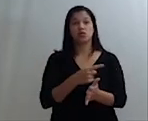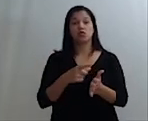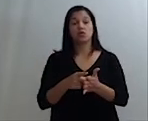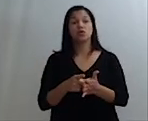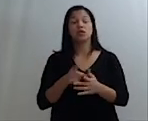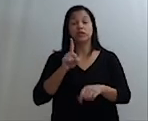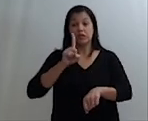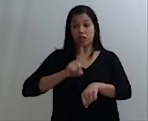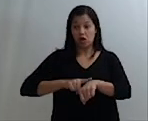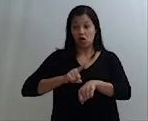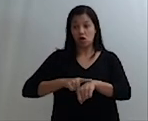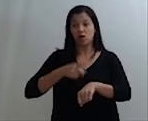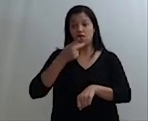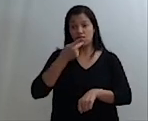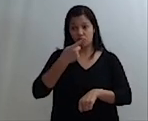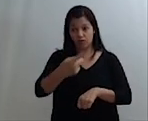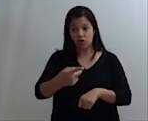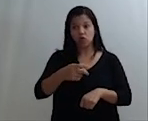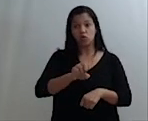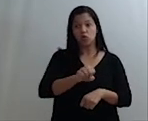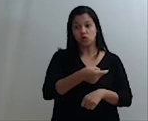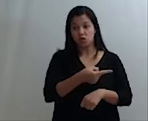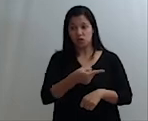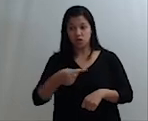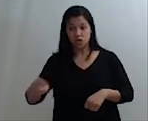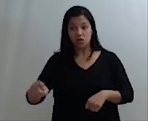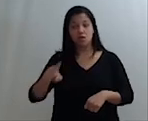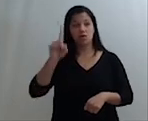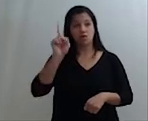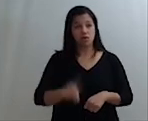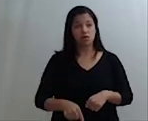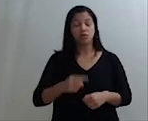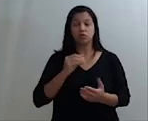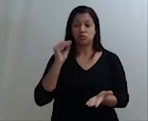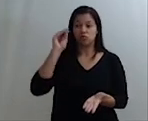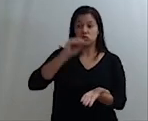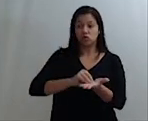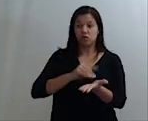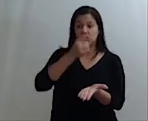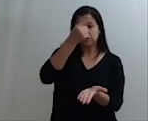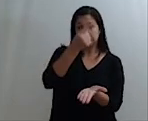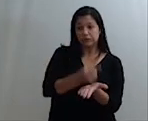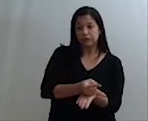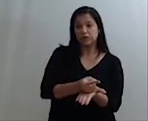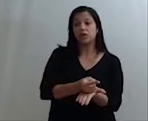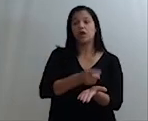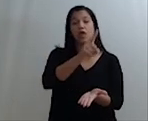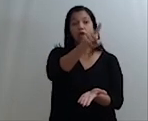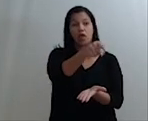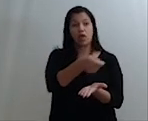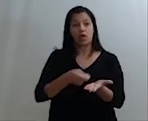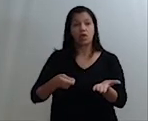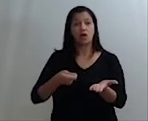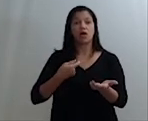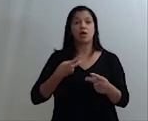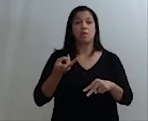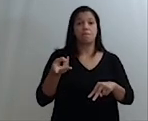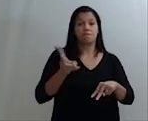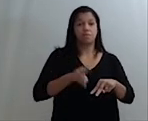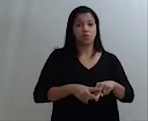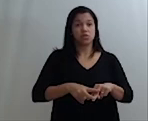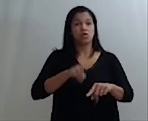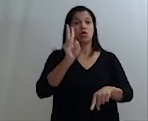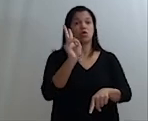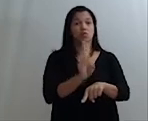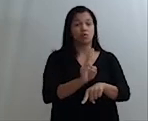constatação de ilegalidade flagrante qual seja a decretação a manutenção da decretação da prisão preventiva